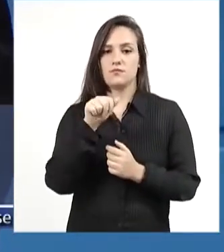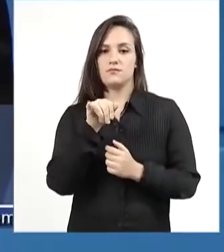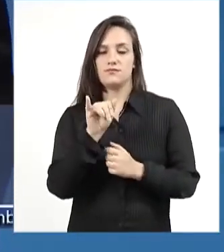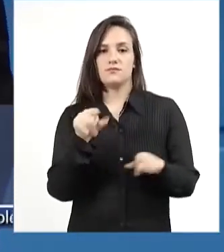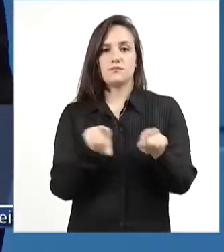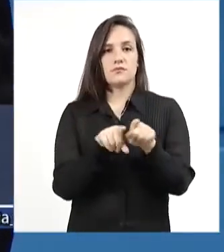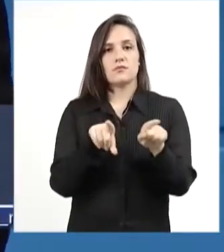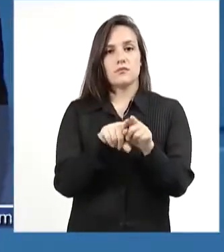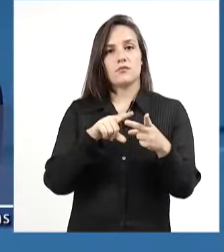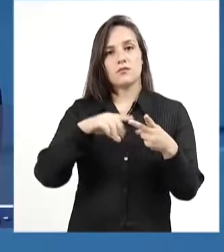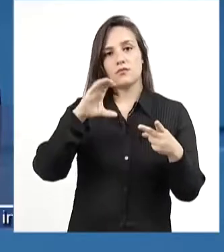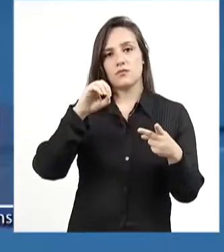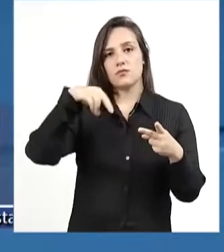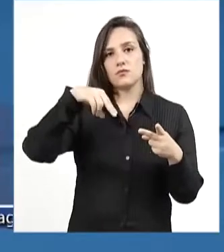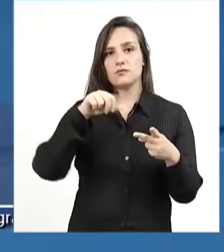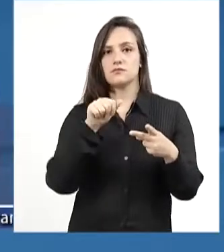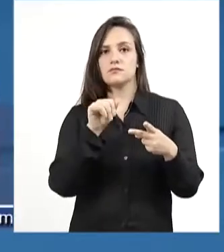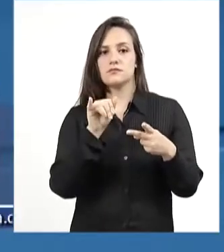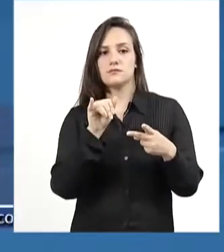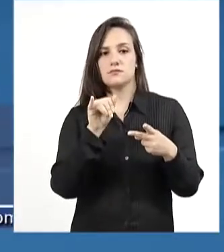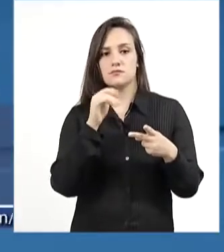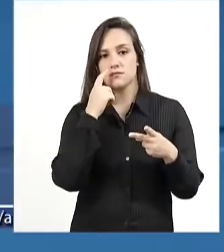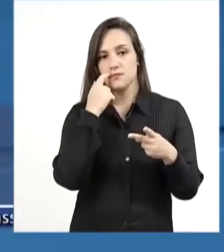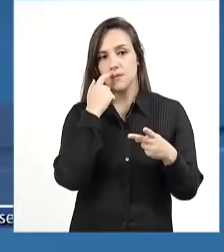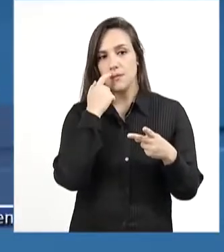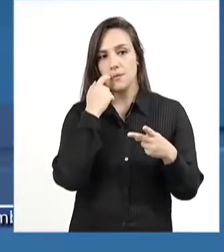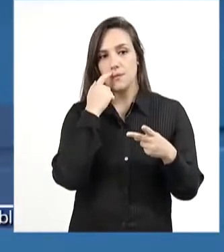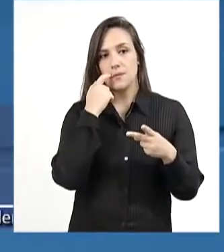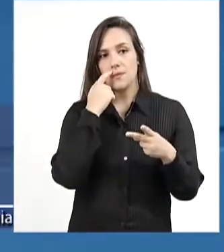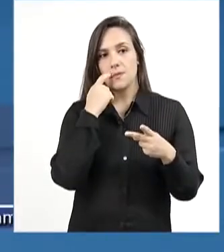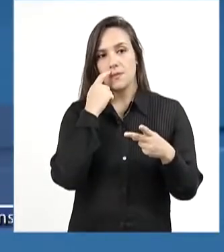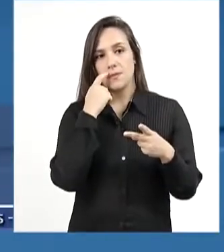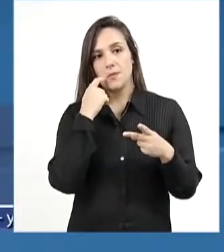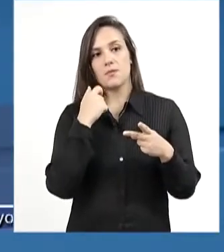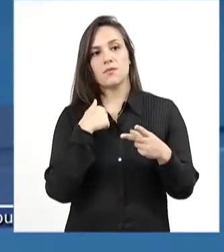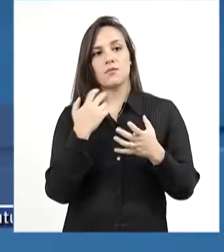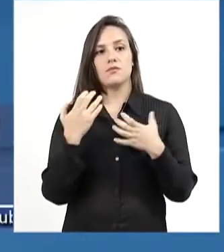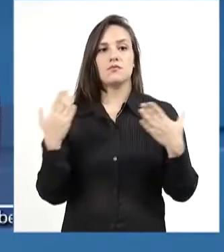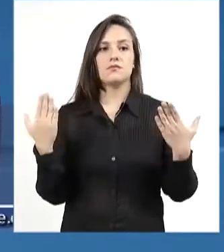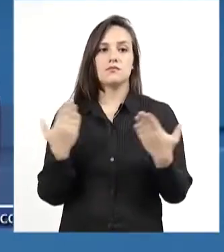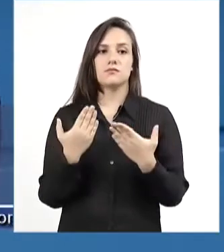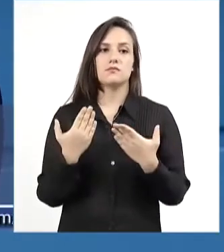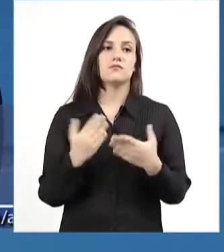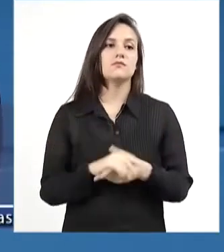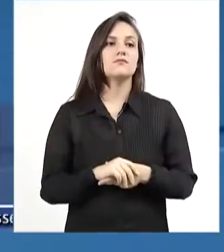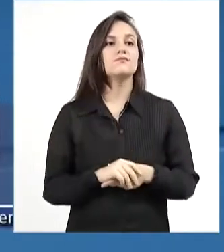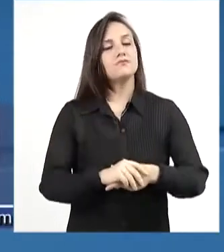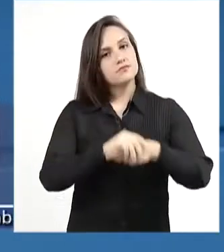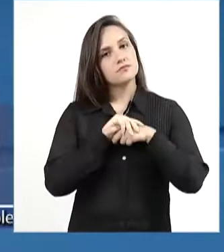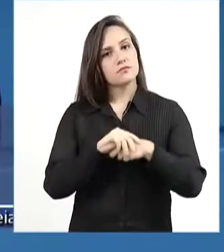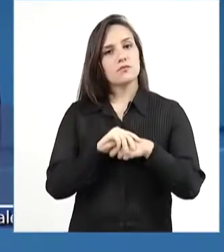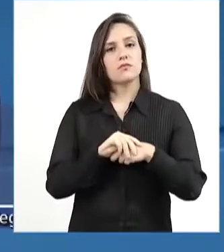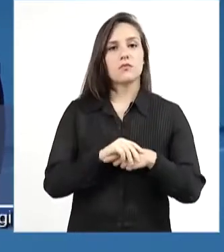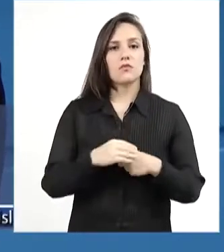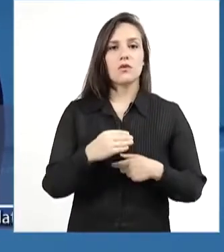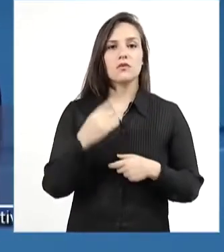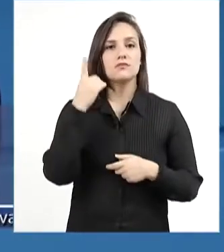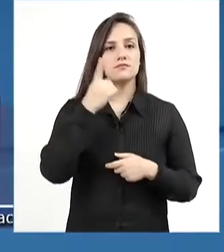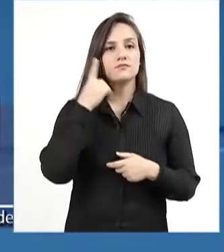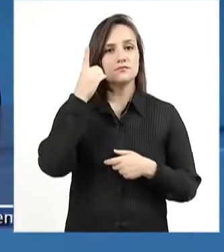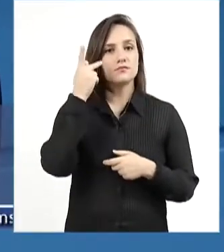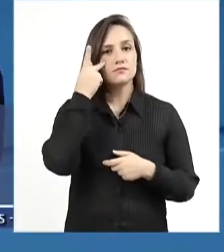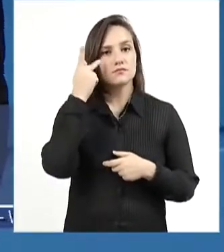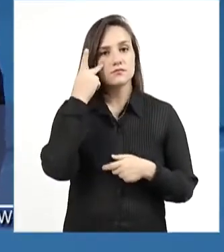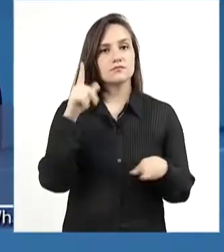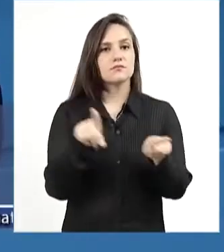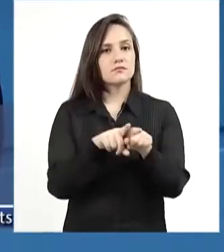ocupadas. E com isso nós fomos lá fazer um socorro. Eu quero, inclusive, cumprimentar aqui o deputado Pedro Quer, viu, Pedro? Sua assessoria esteve conosco